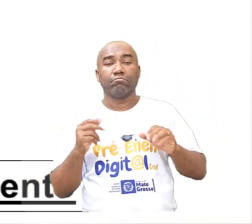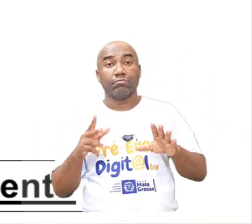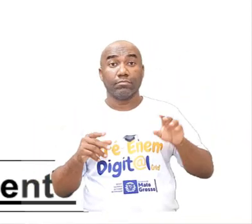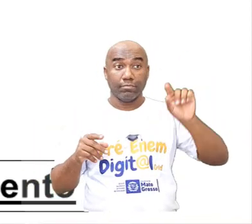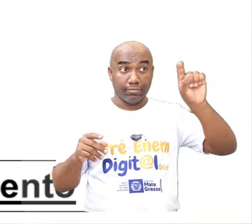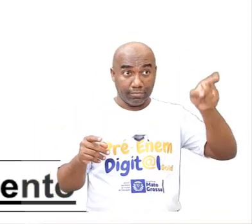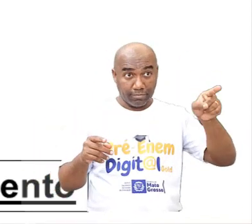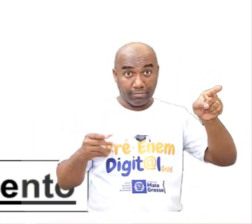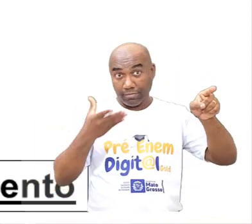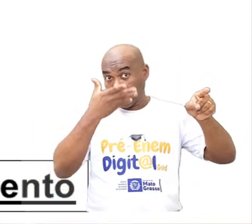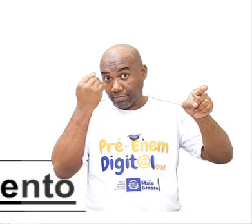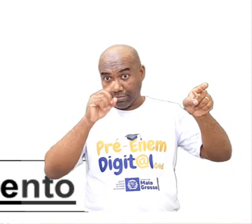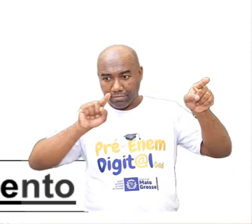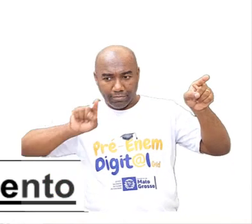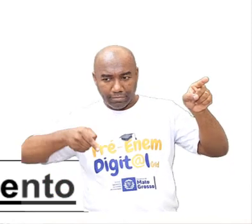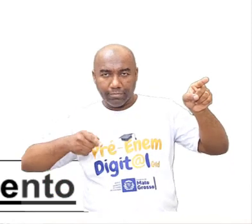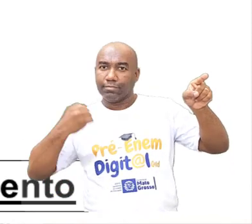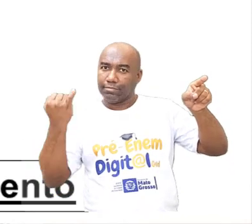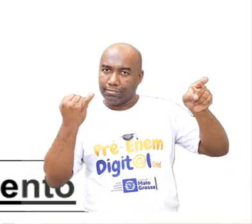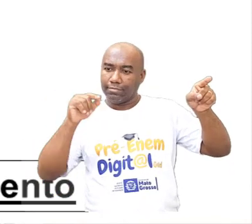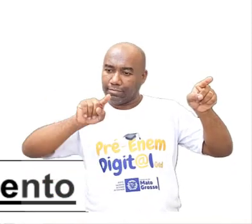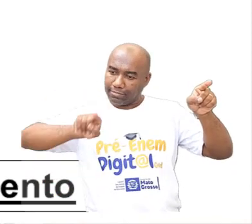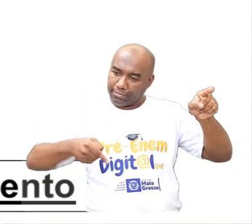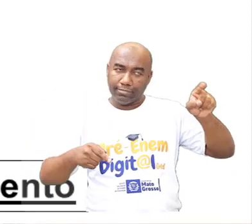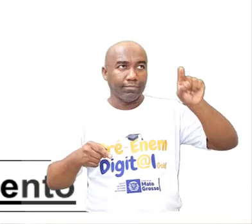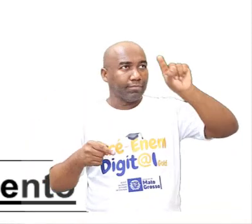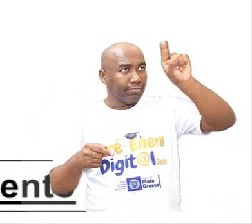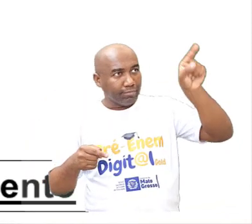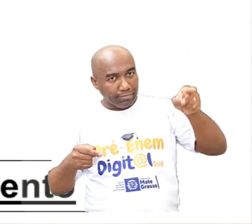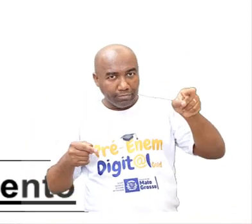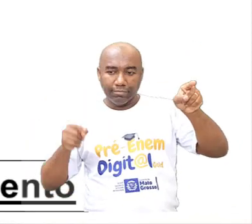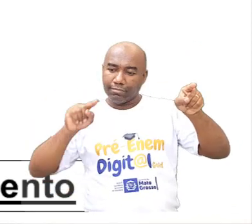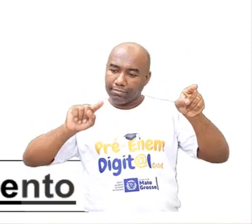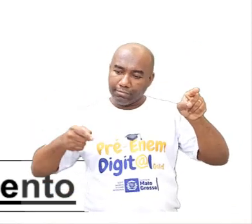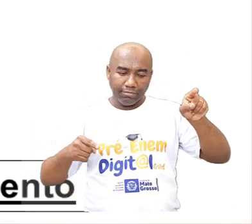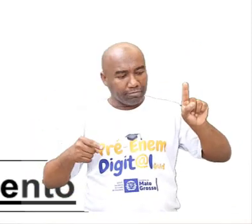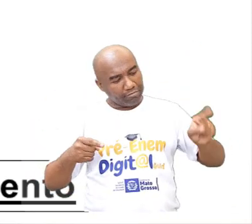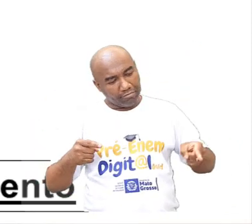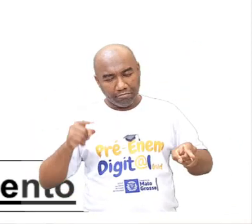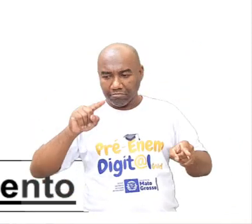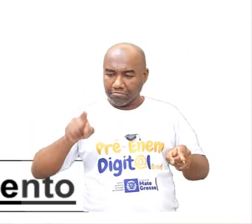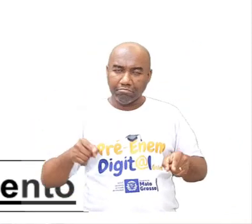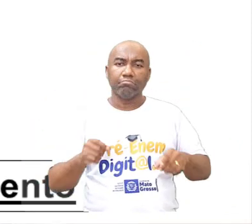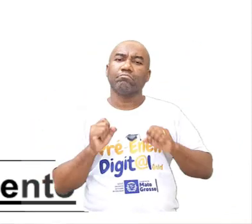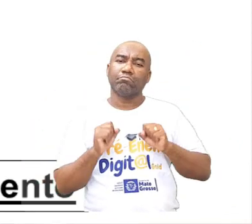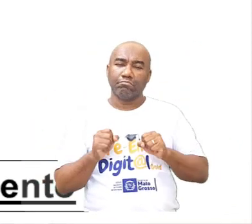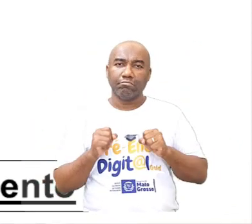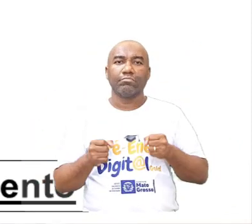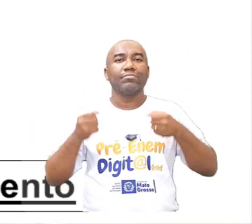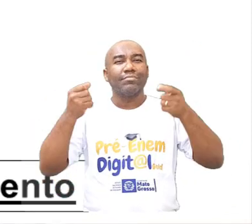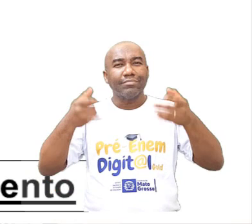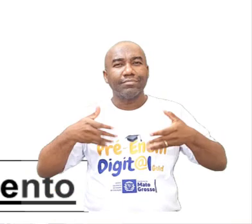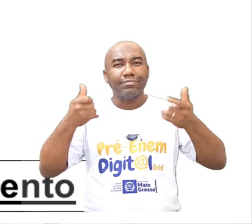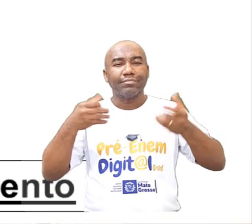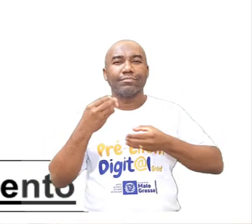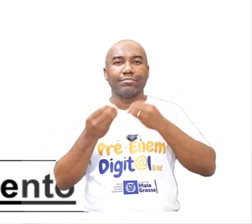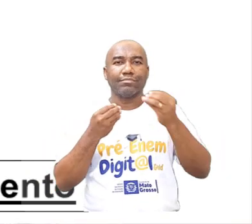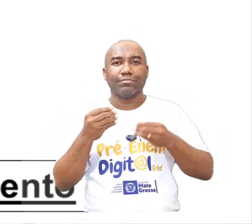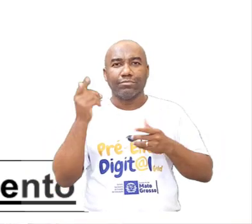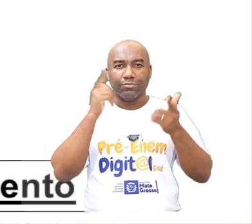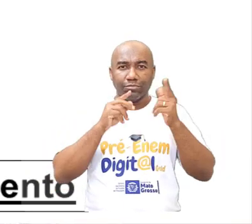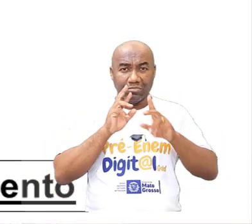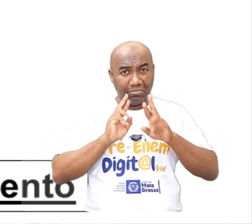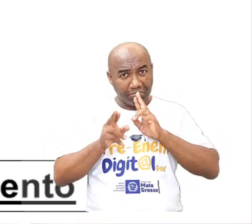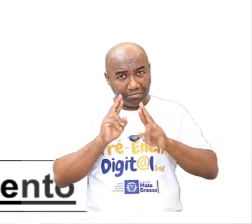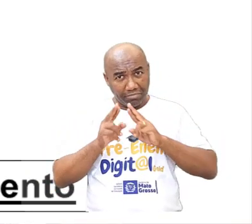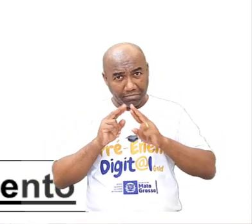ele aberto, certo? E aqui, com os parênteses, ela acaba evidenciando que tem detalhamento. Acabou